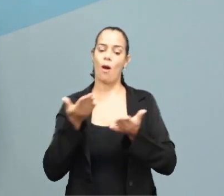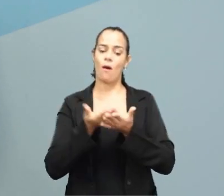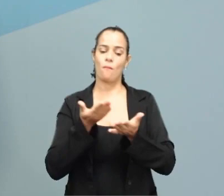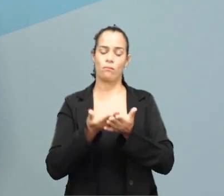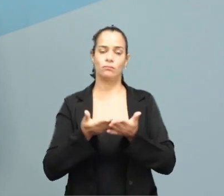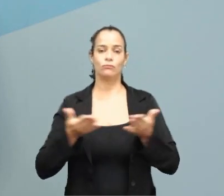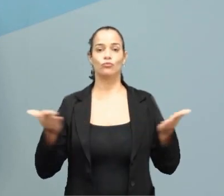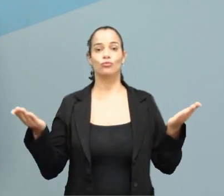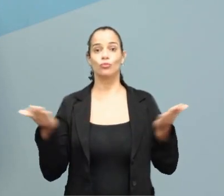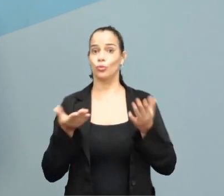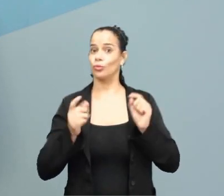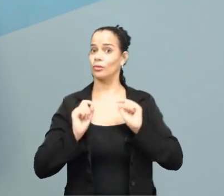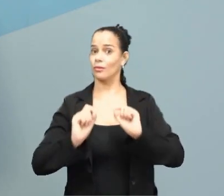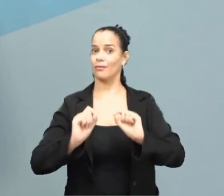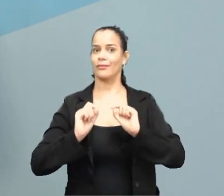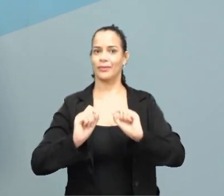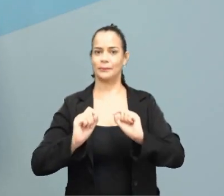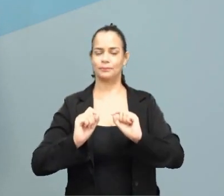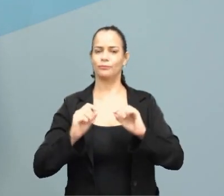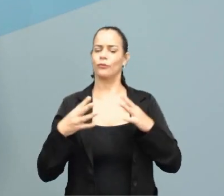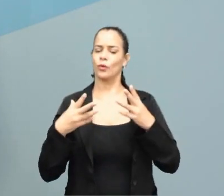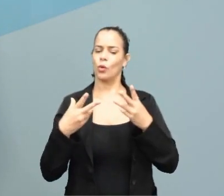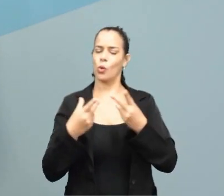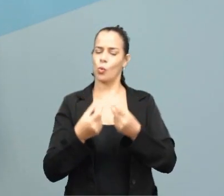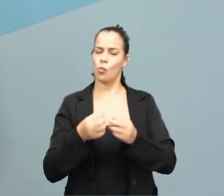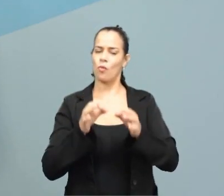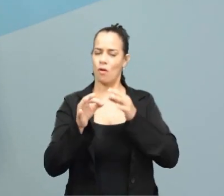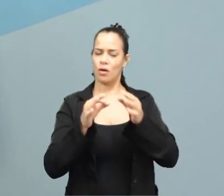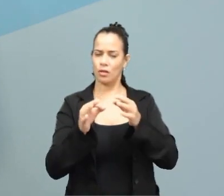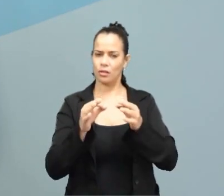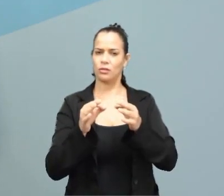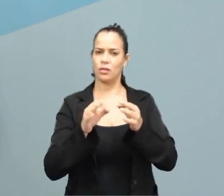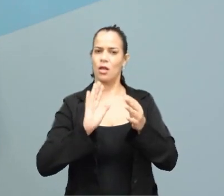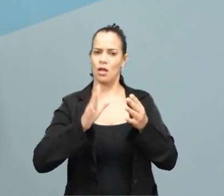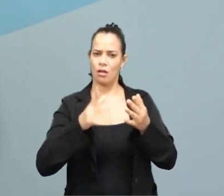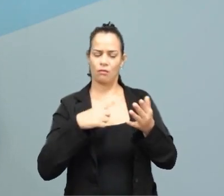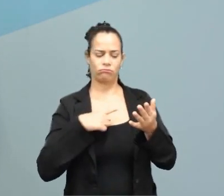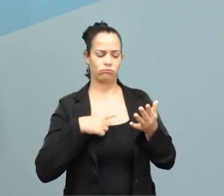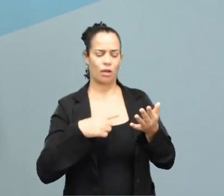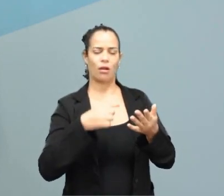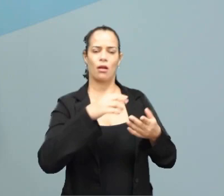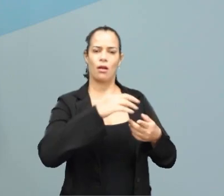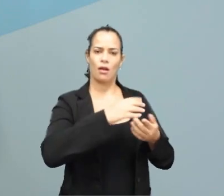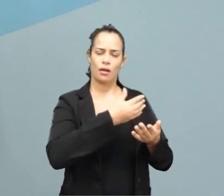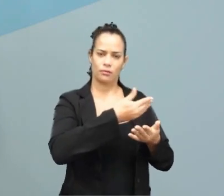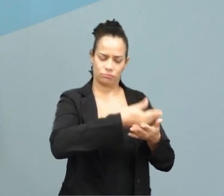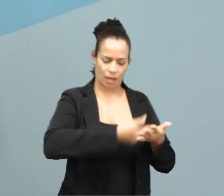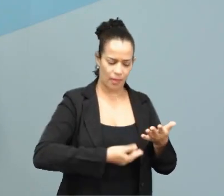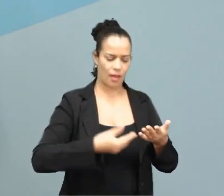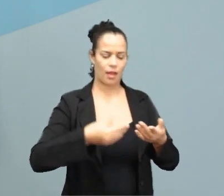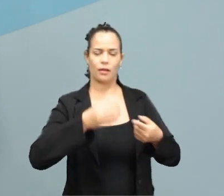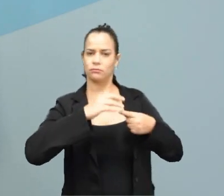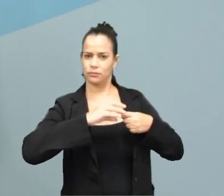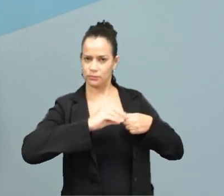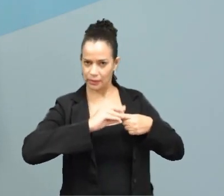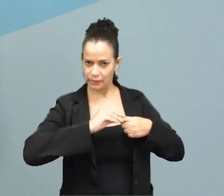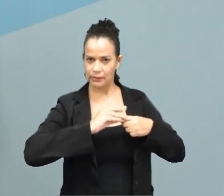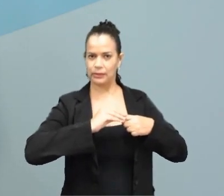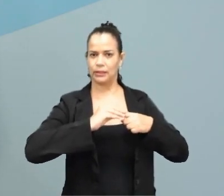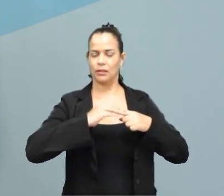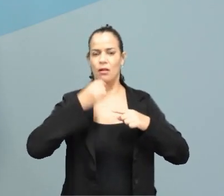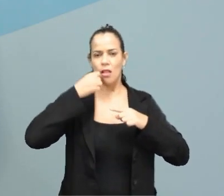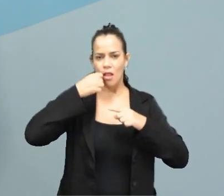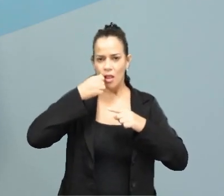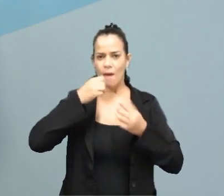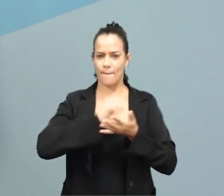hoje, tá? Todo mundo pronto? Todo mundo pegou caderno, caneta, lápis e borracha? Porque é